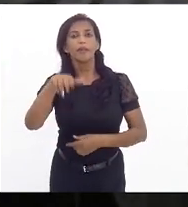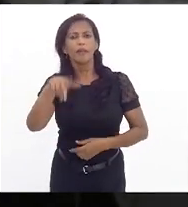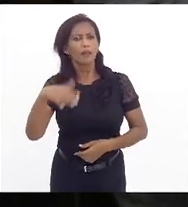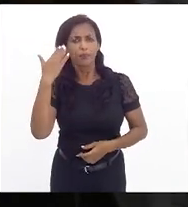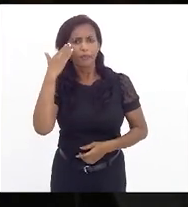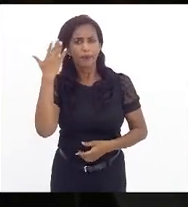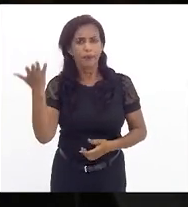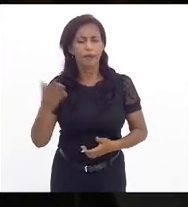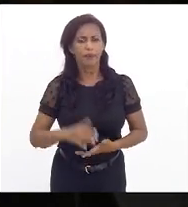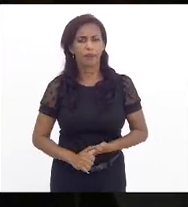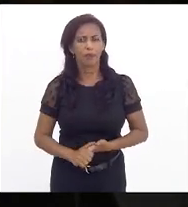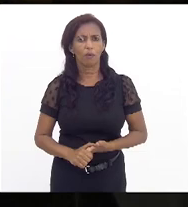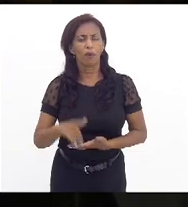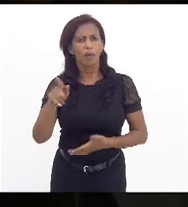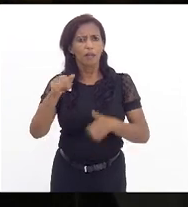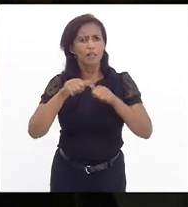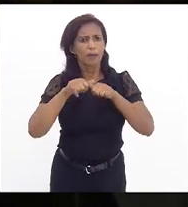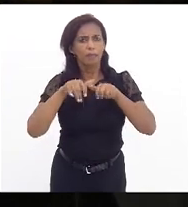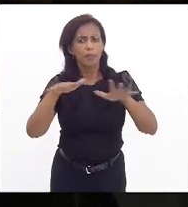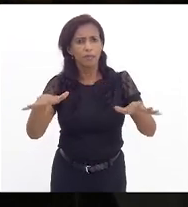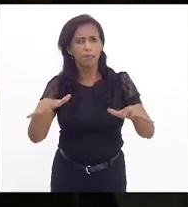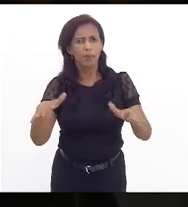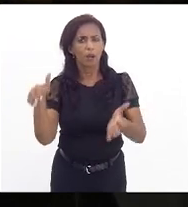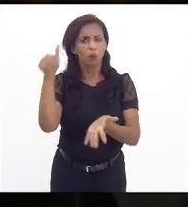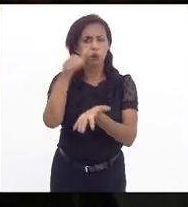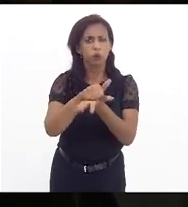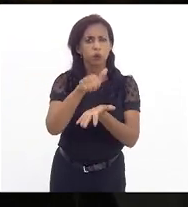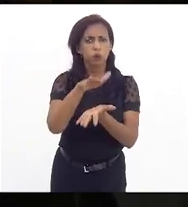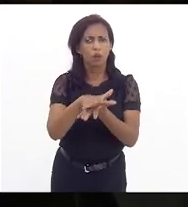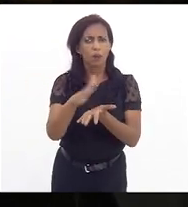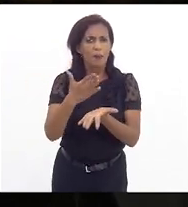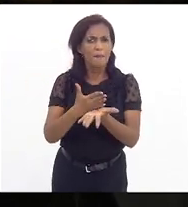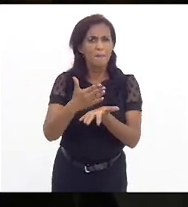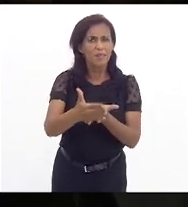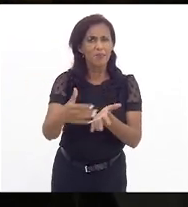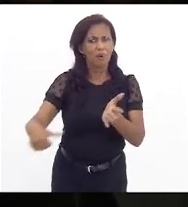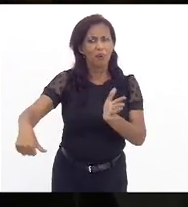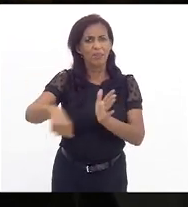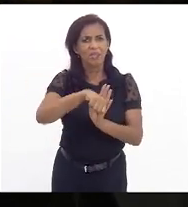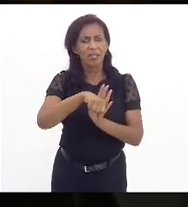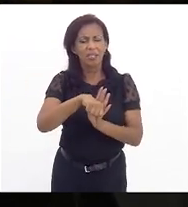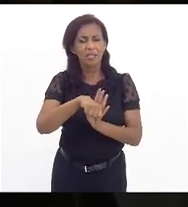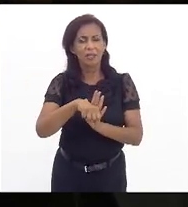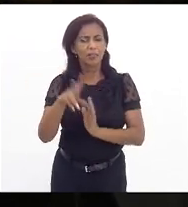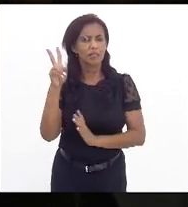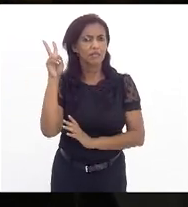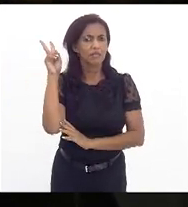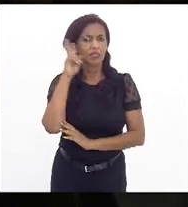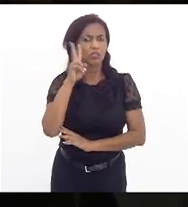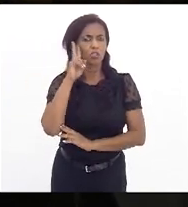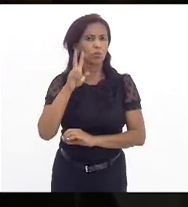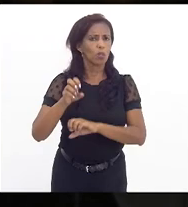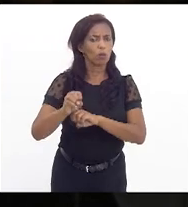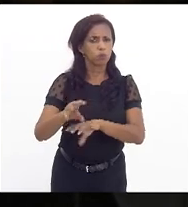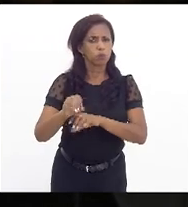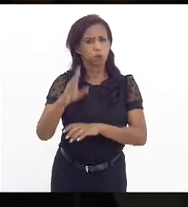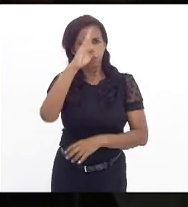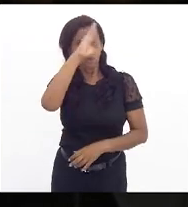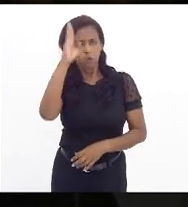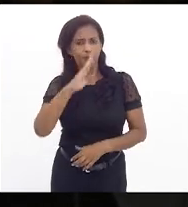entendeu, essa pandemia nos levou à principal crise da história da educação